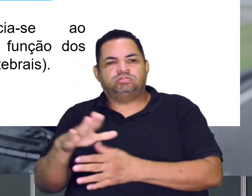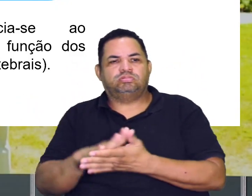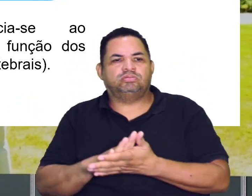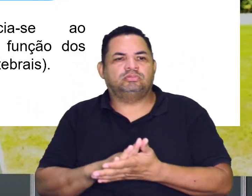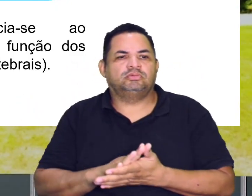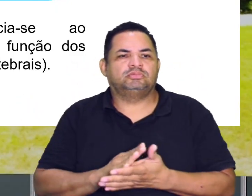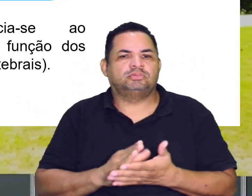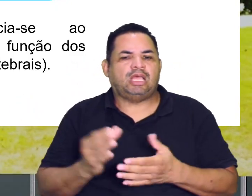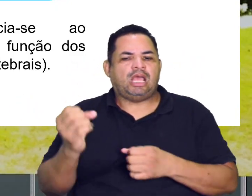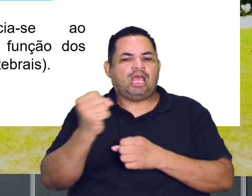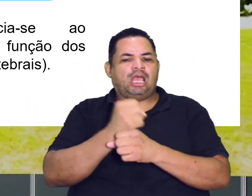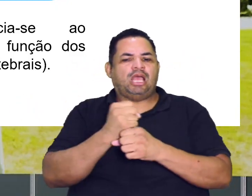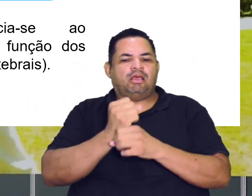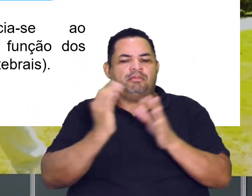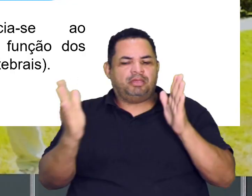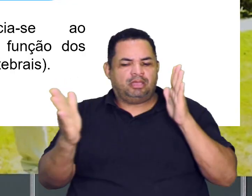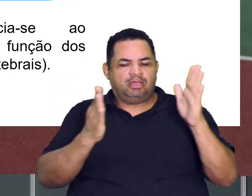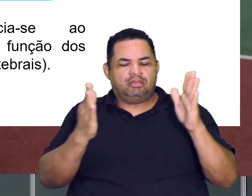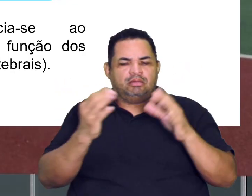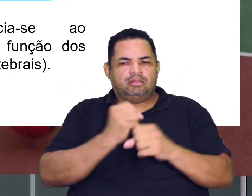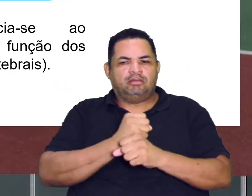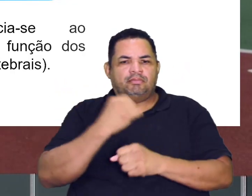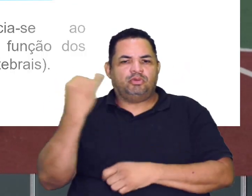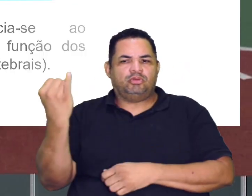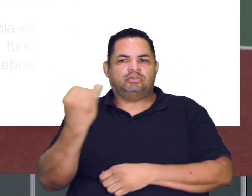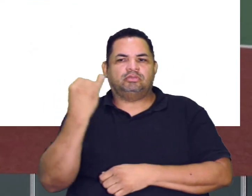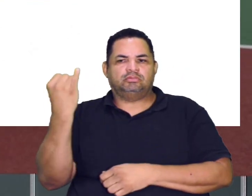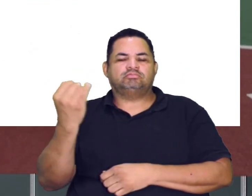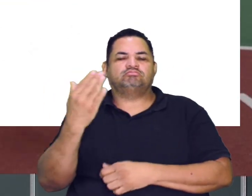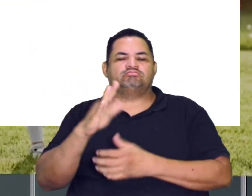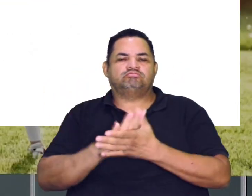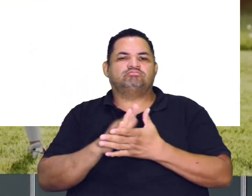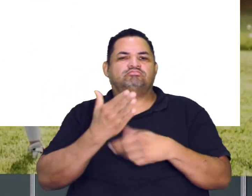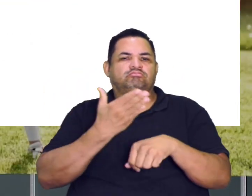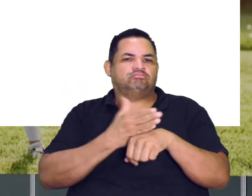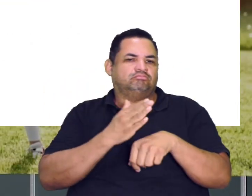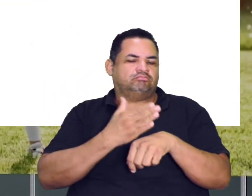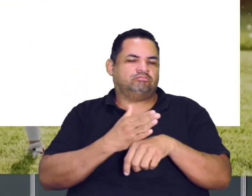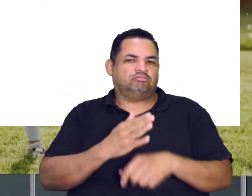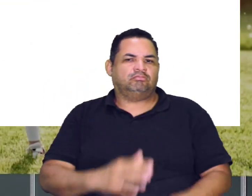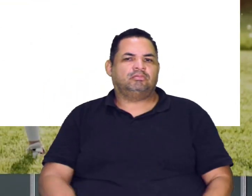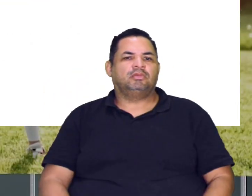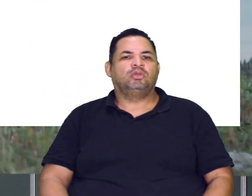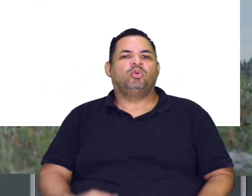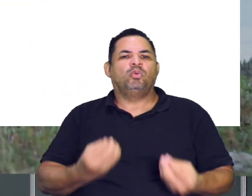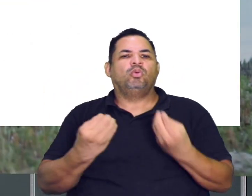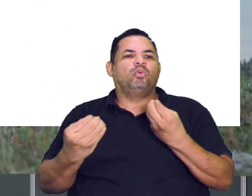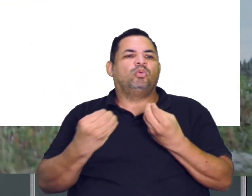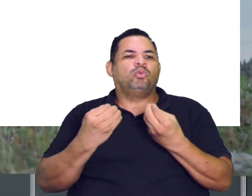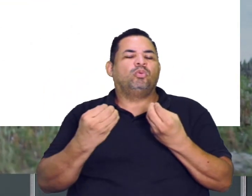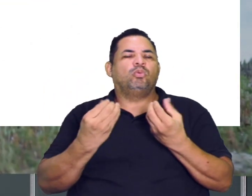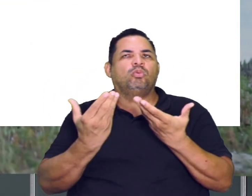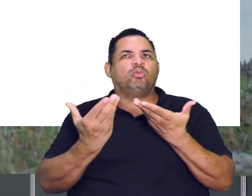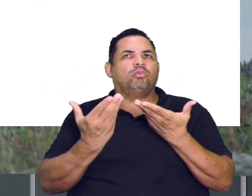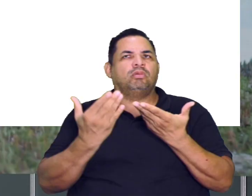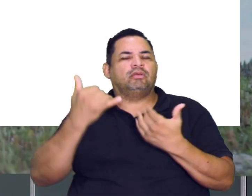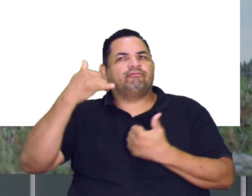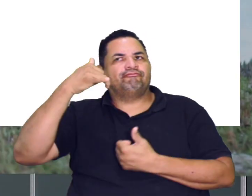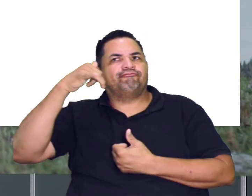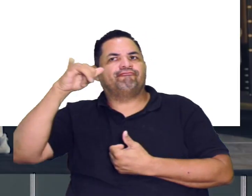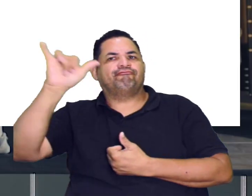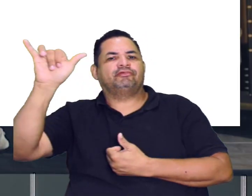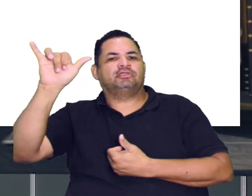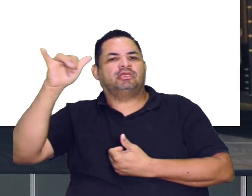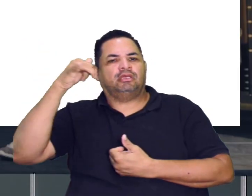aí dos anos, é importante a gente fazer isso. Tudo bem? Maravilha. E como que eu posso, então, Prof.